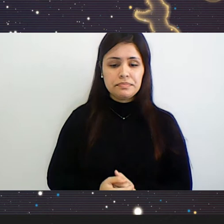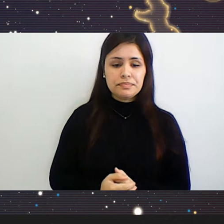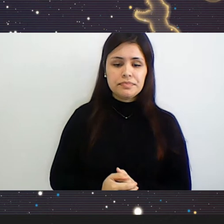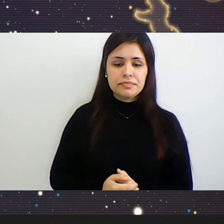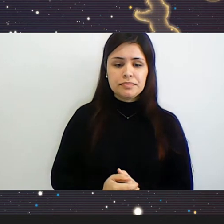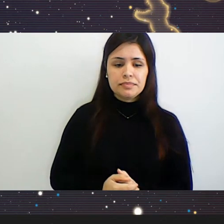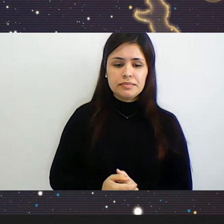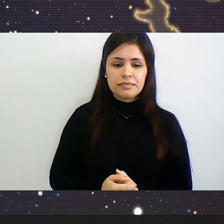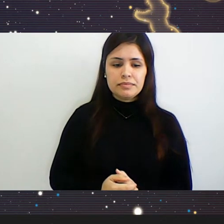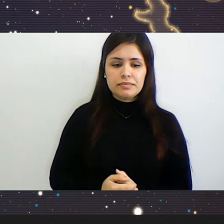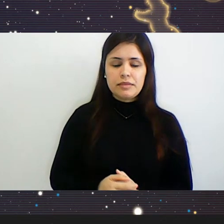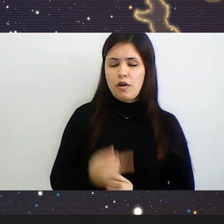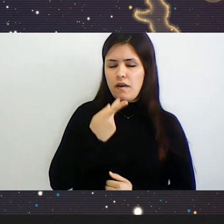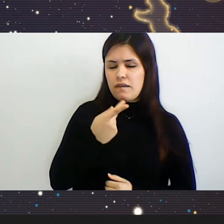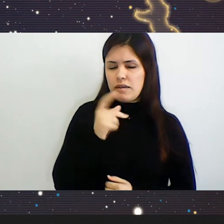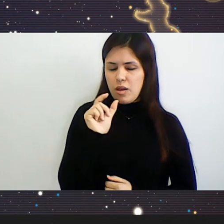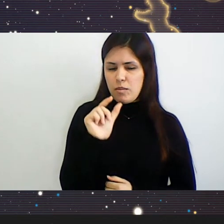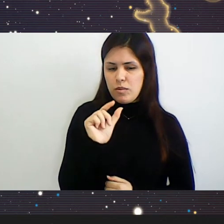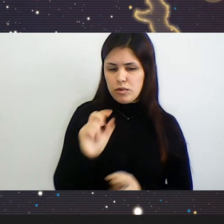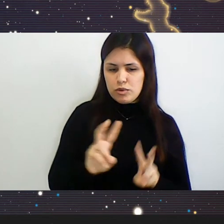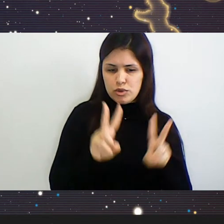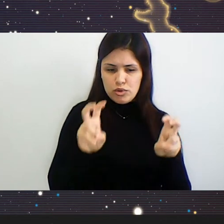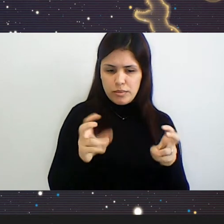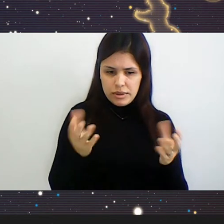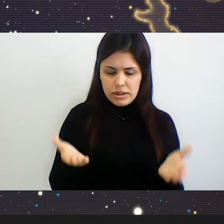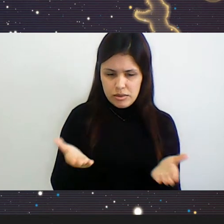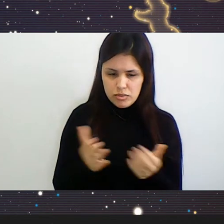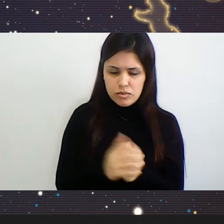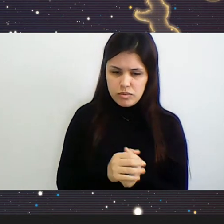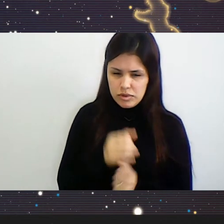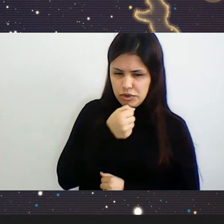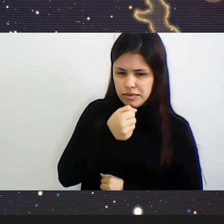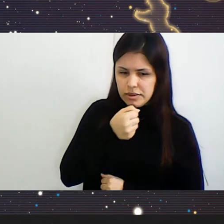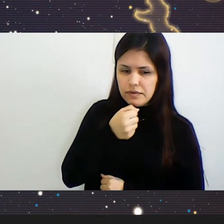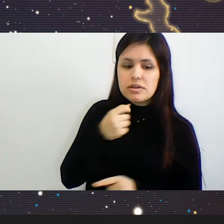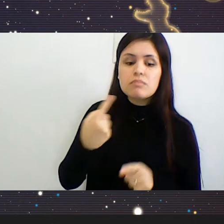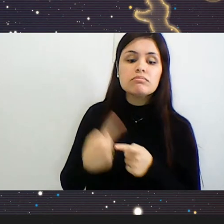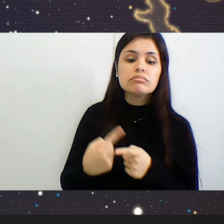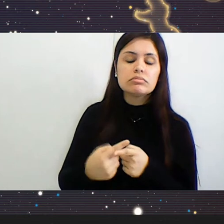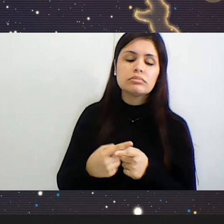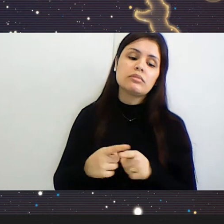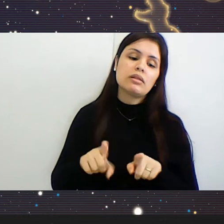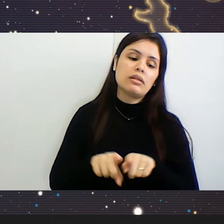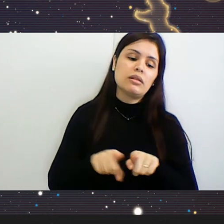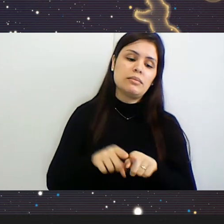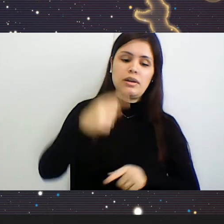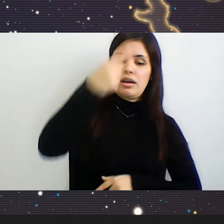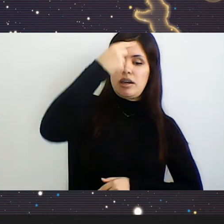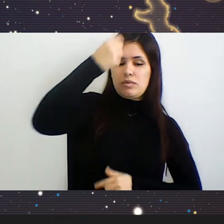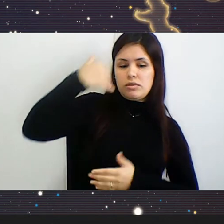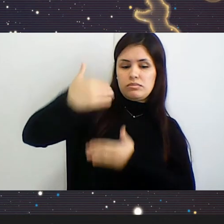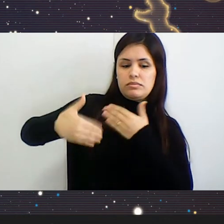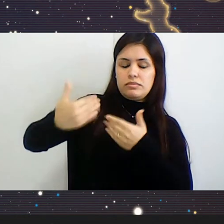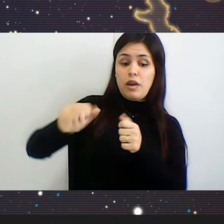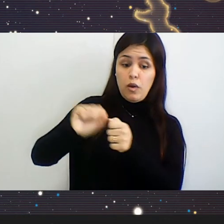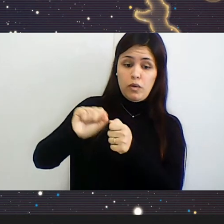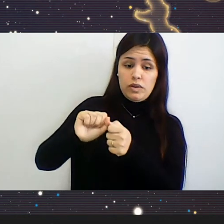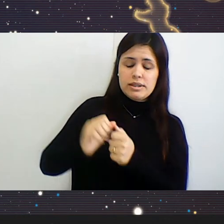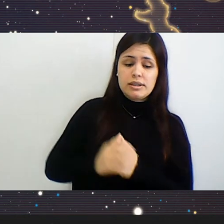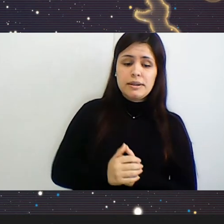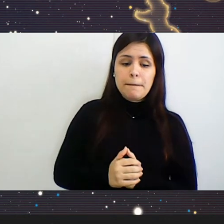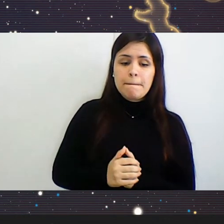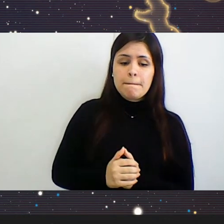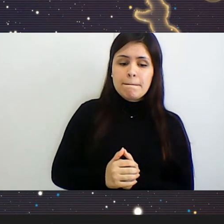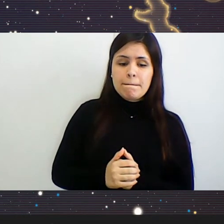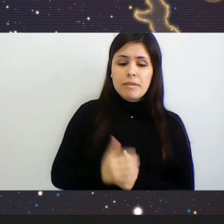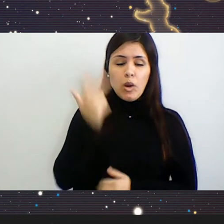Então, eu vou falar um pouquinho sobre as tradicionais, né, coding interviews, já que eu também, durante a graduação, eu fiz algumas. Então,